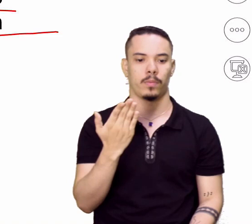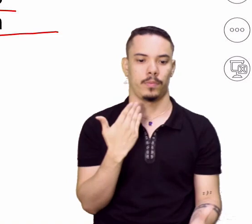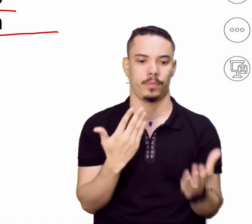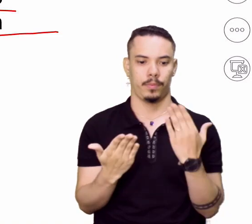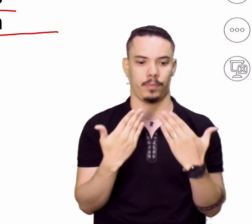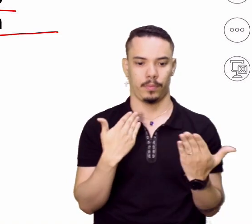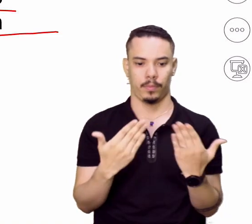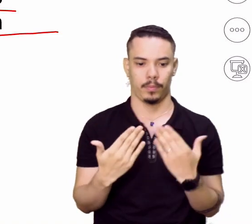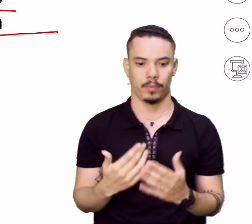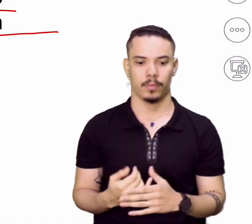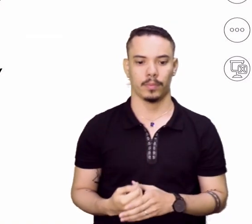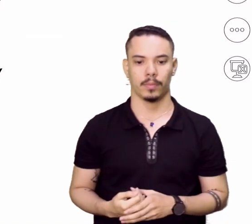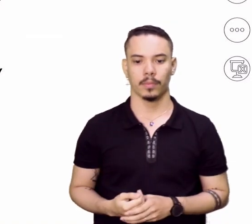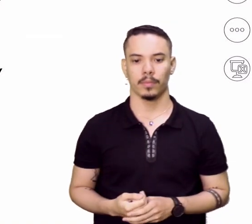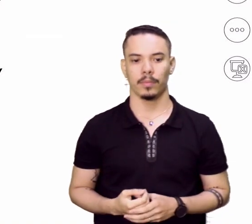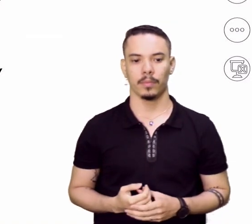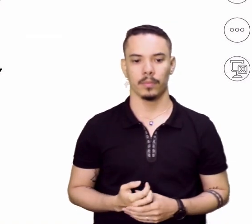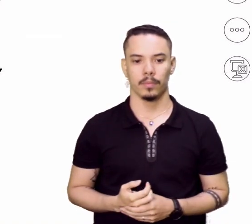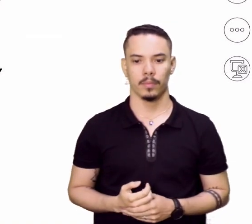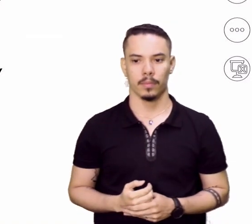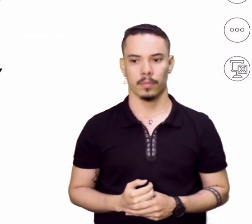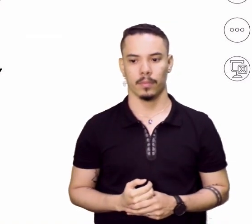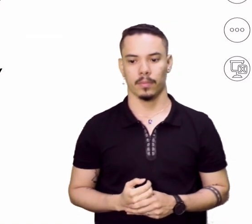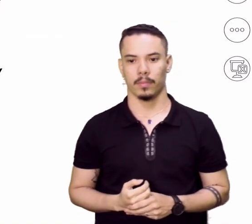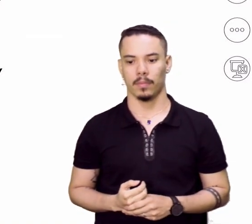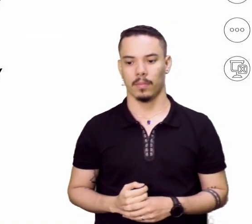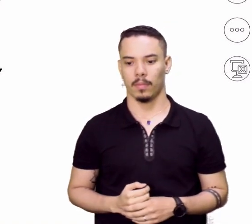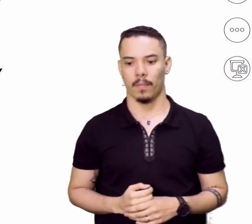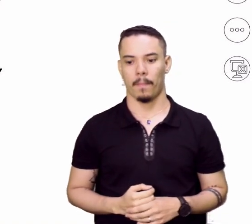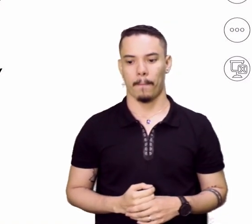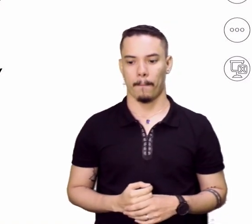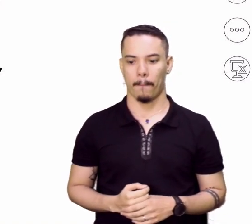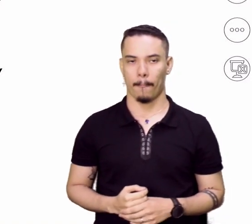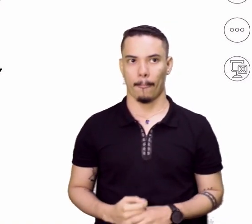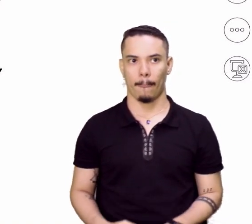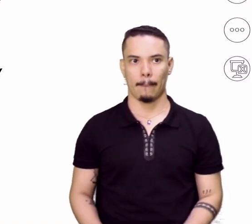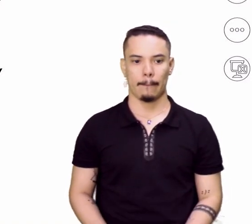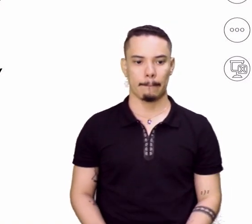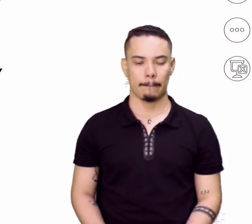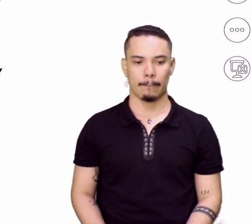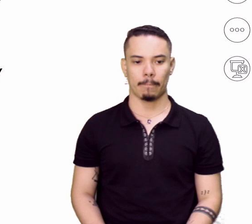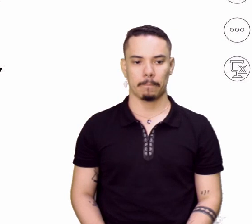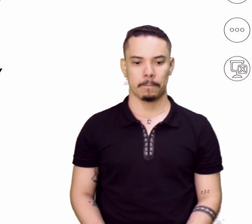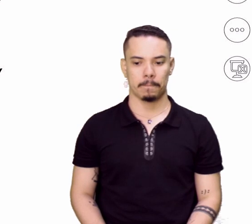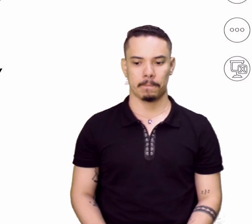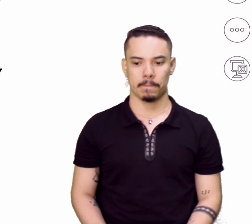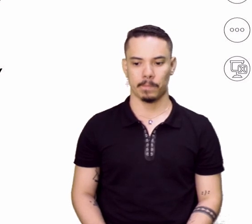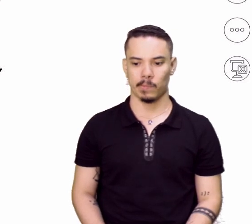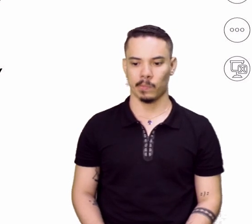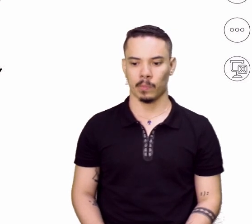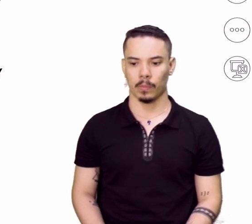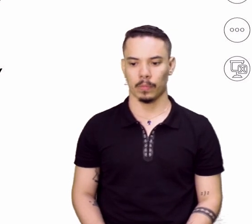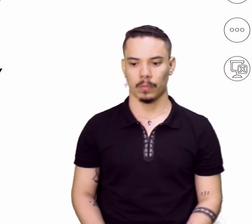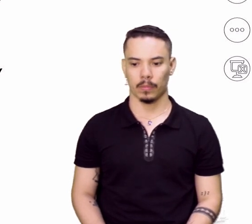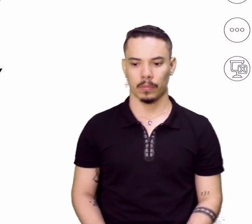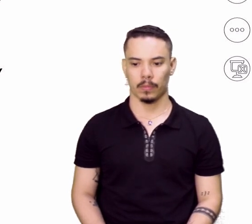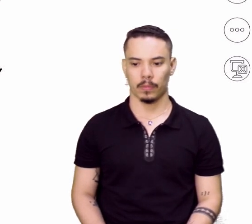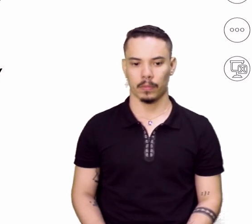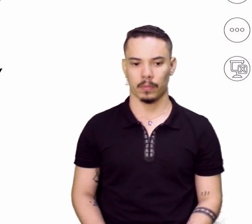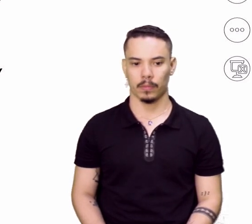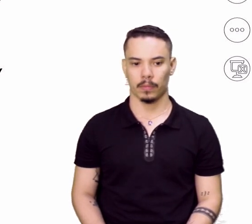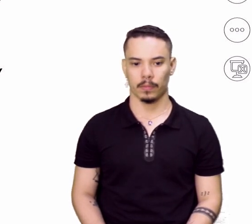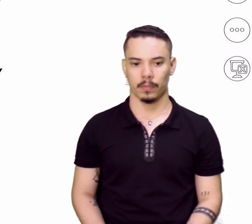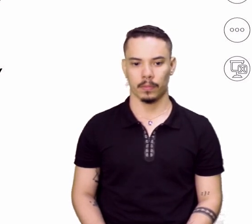bem? Então, vamos lá. Which in non-defined clauses.